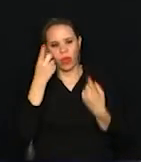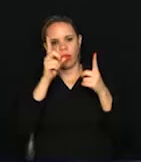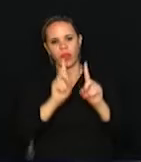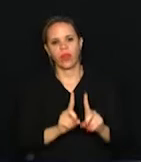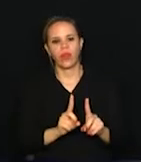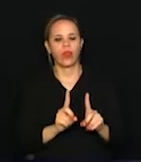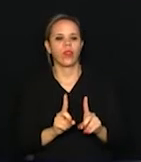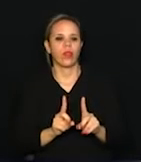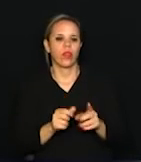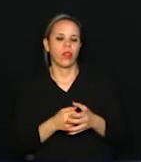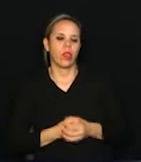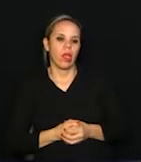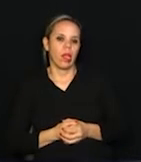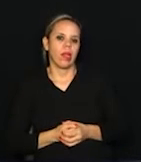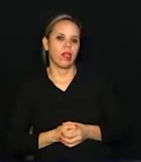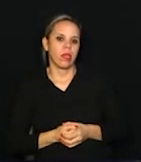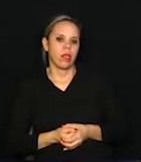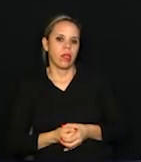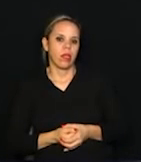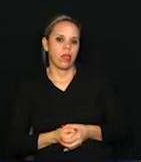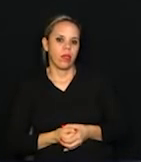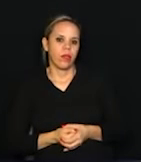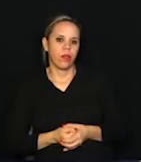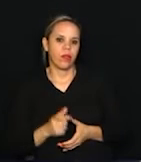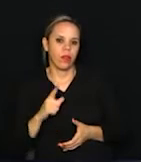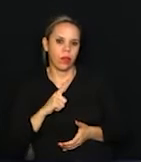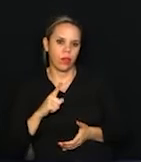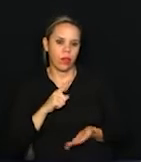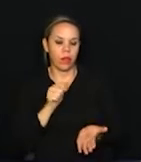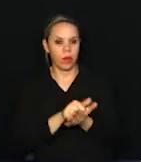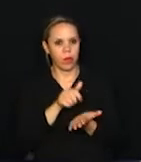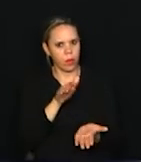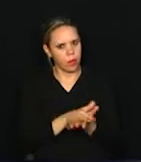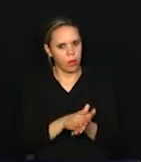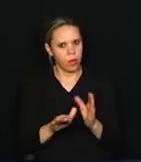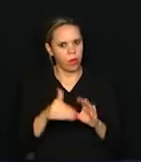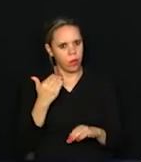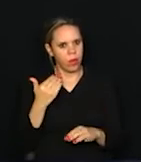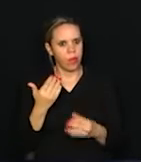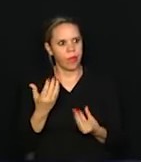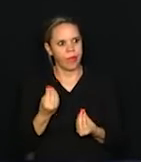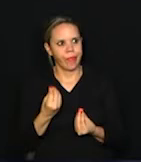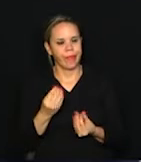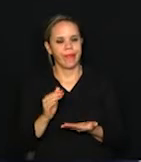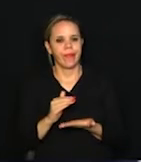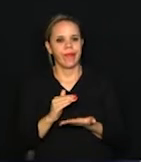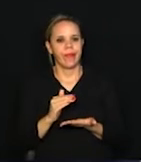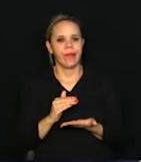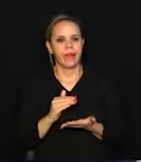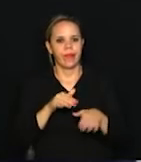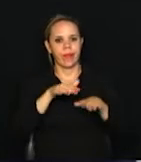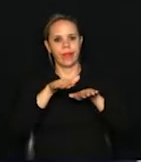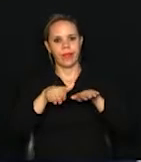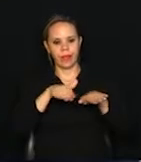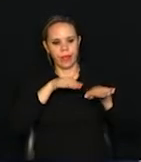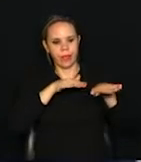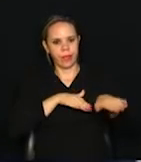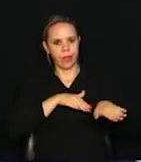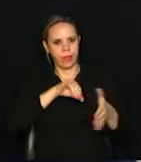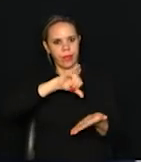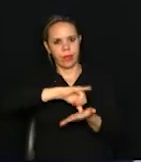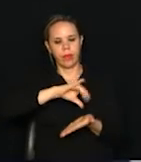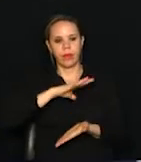deficiência que têm recebido multas de estacionamento no centro